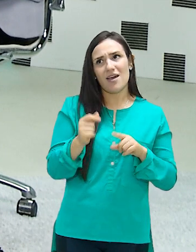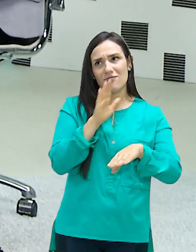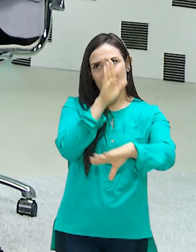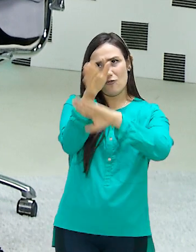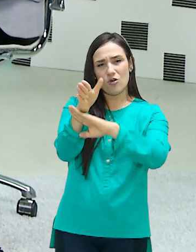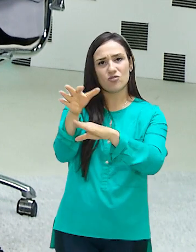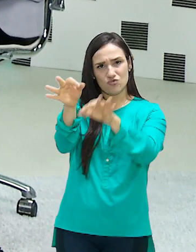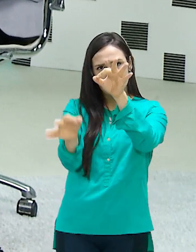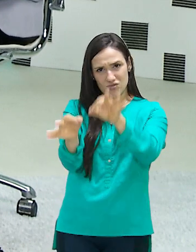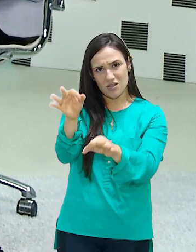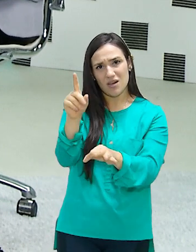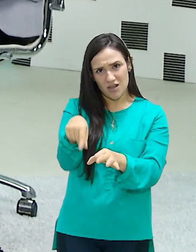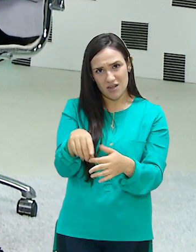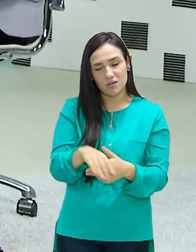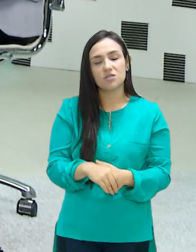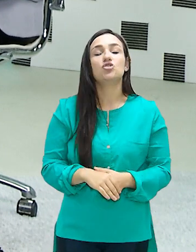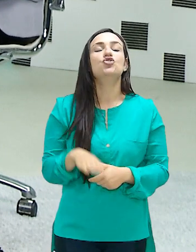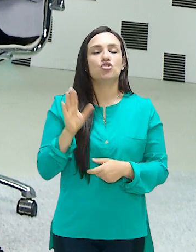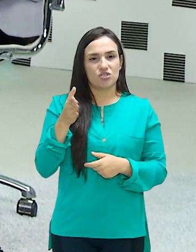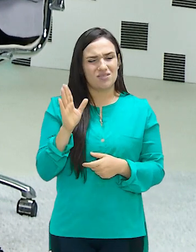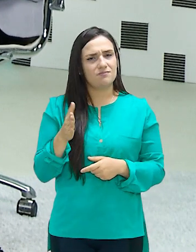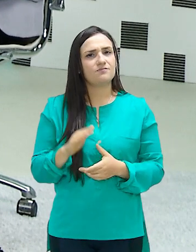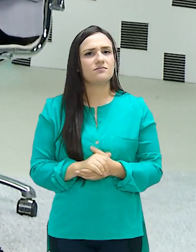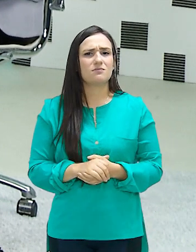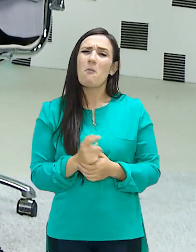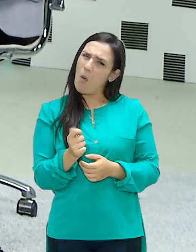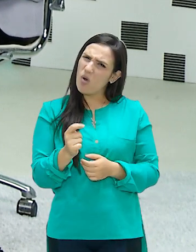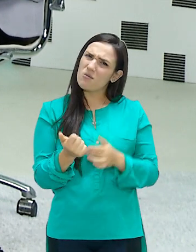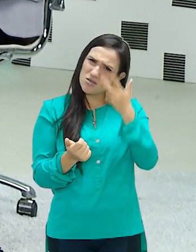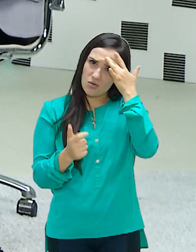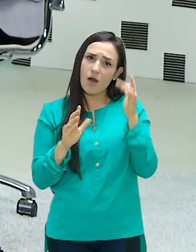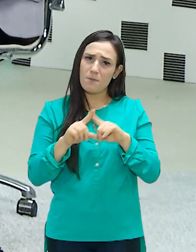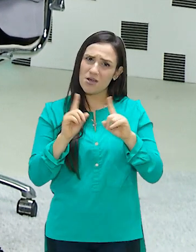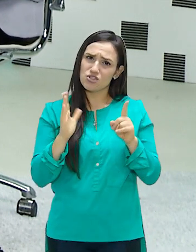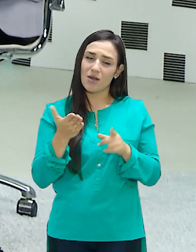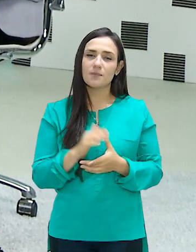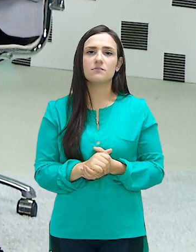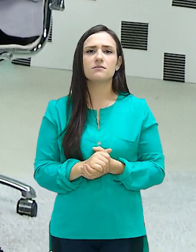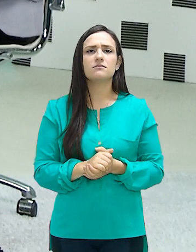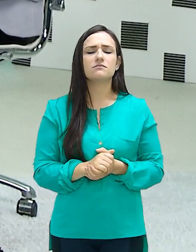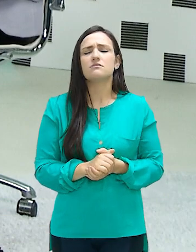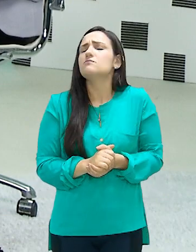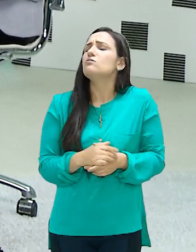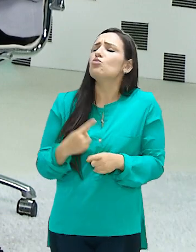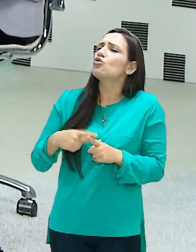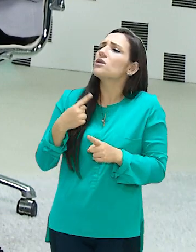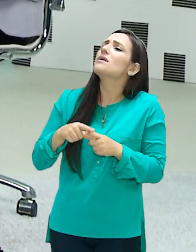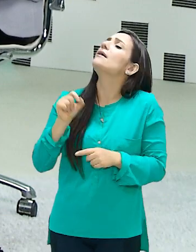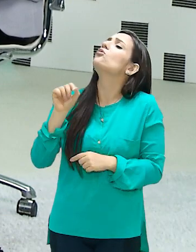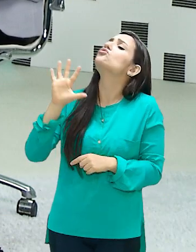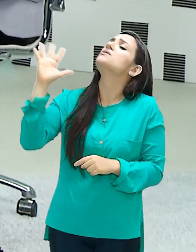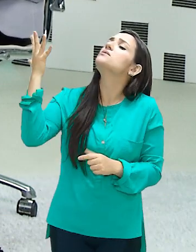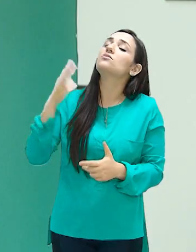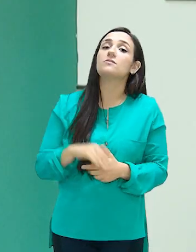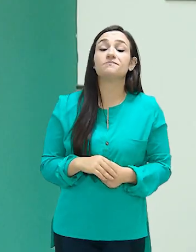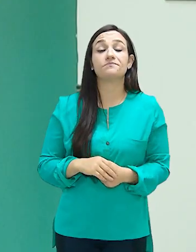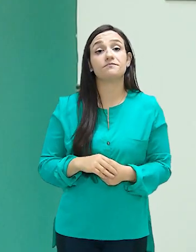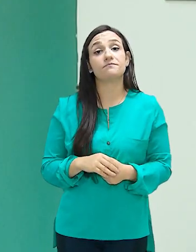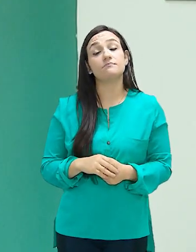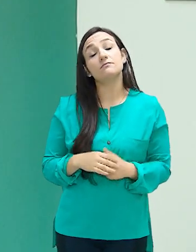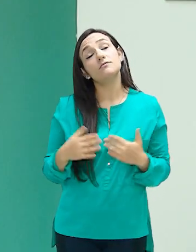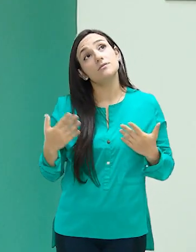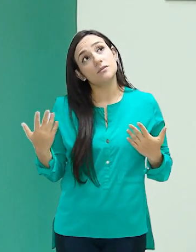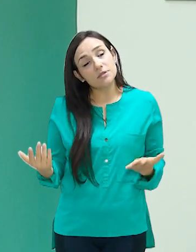Não, poucos. E por quê? Qual foi a causa de não haver colaboração por parte dos cônjuges? Então, tem